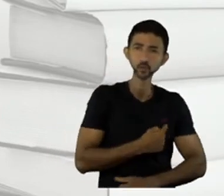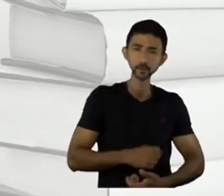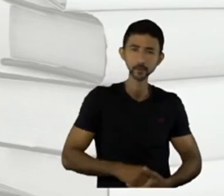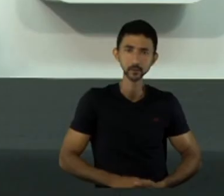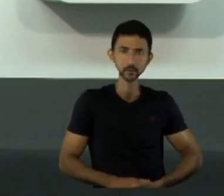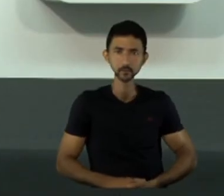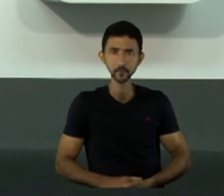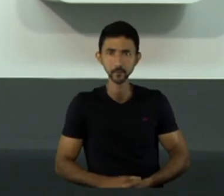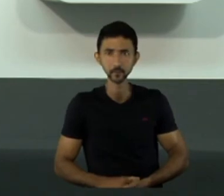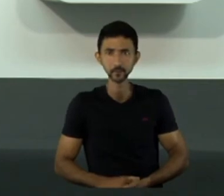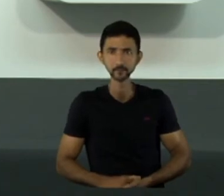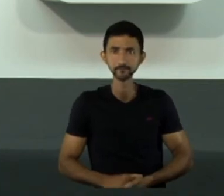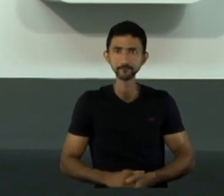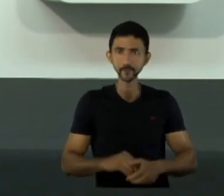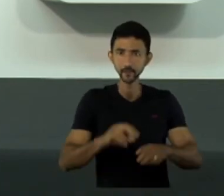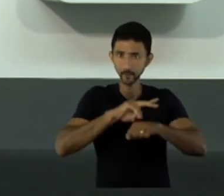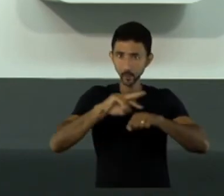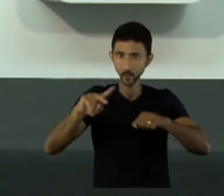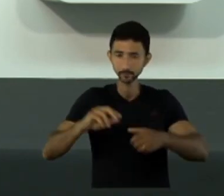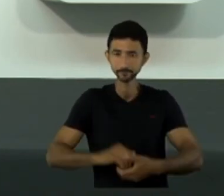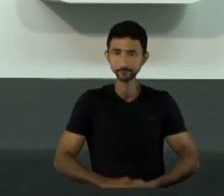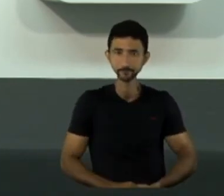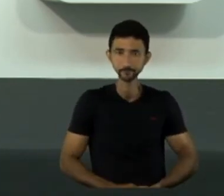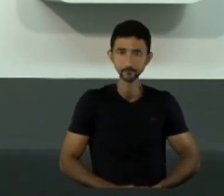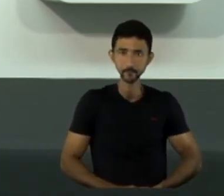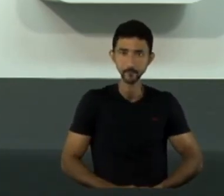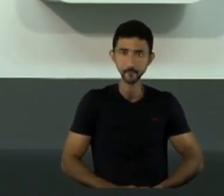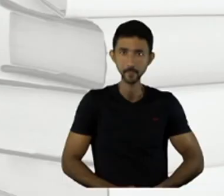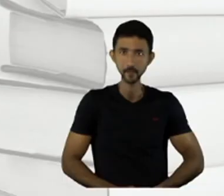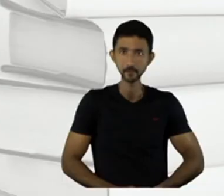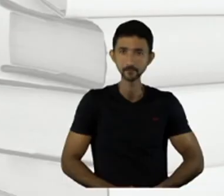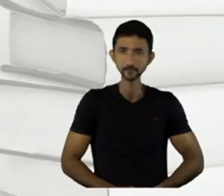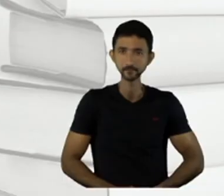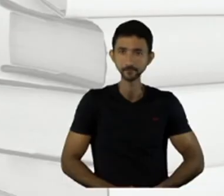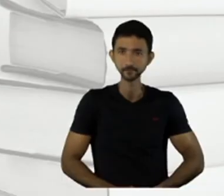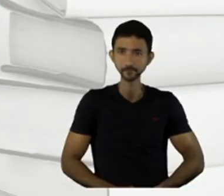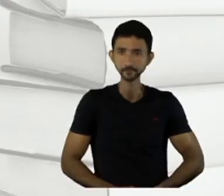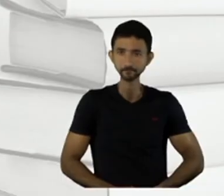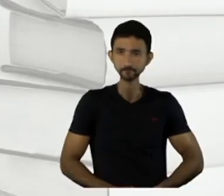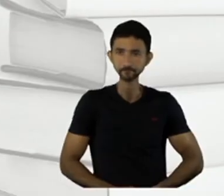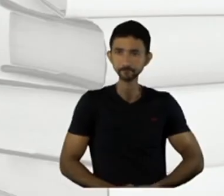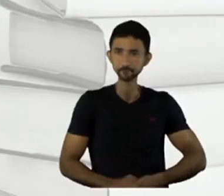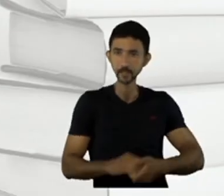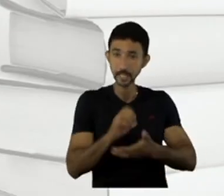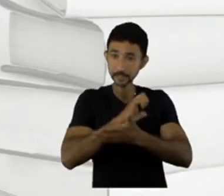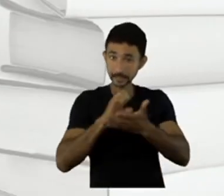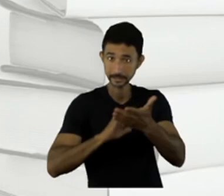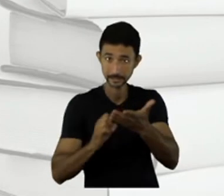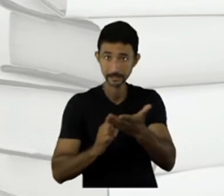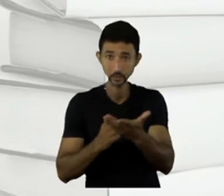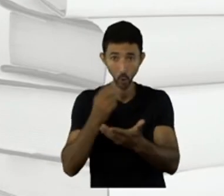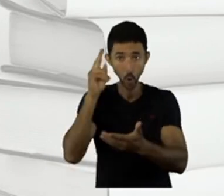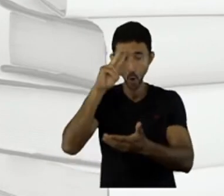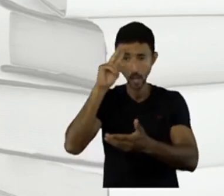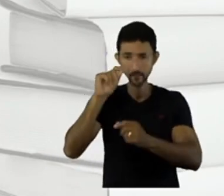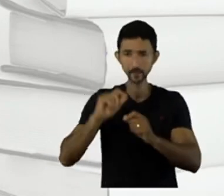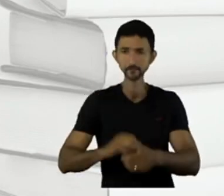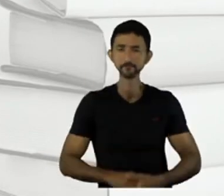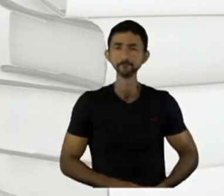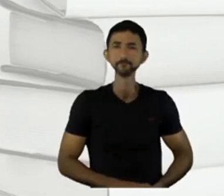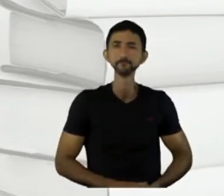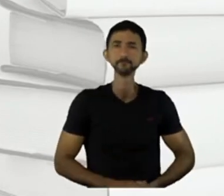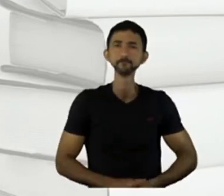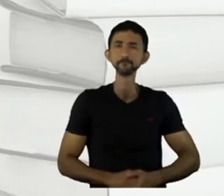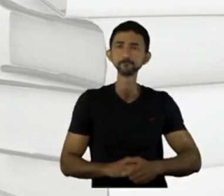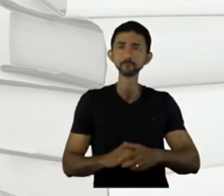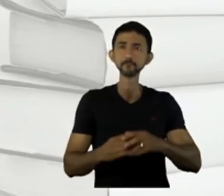já está no plural. Vamos lá, continuando. Então, aqui exercitando, eu trouxe para você aí relembrar. No singular,